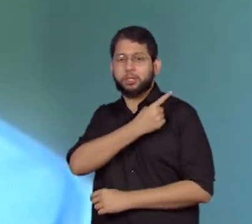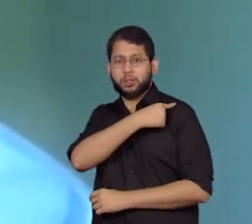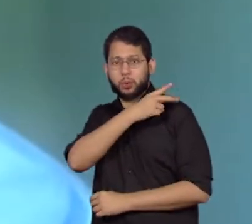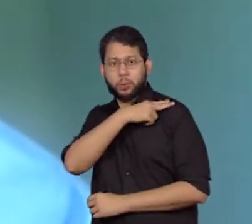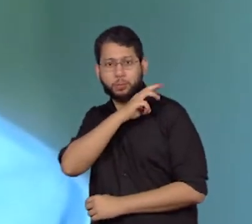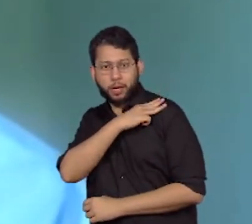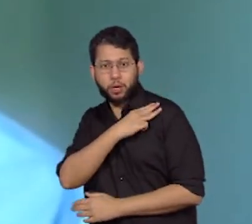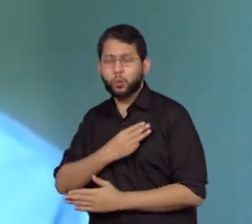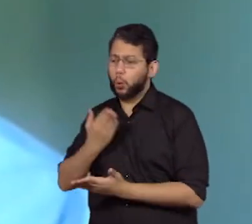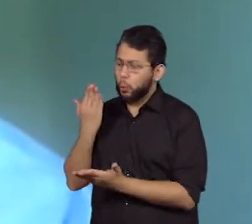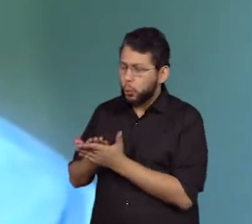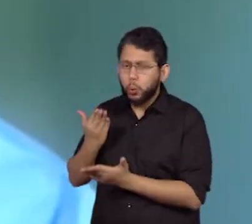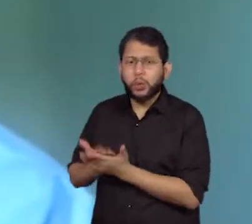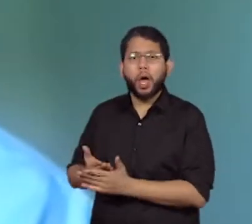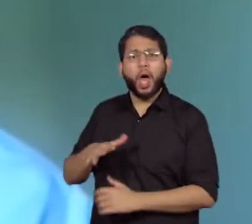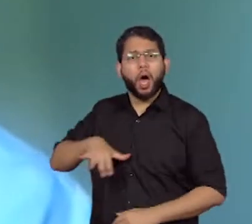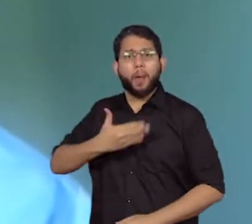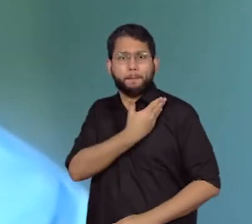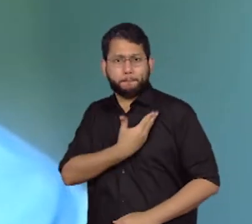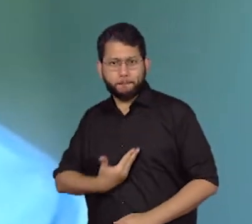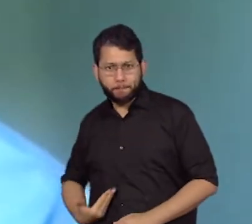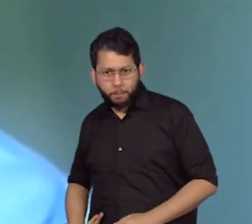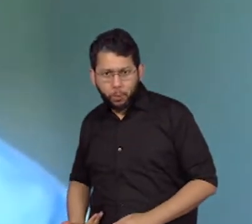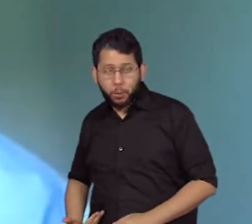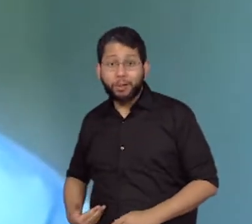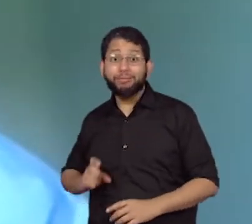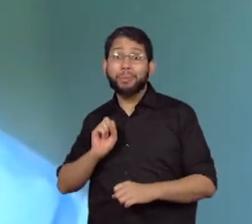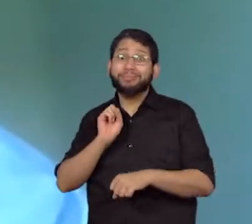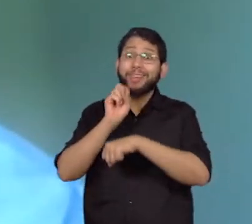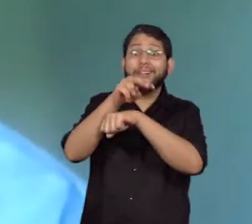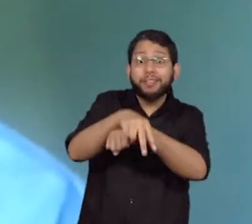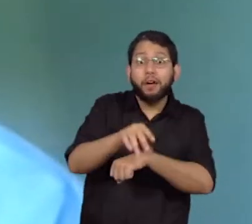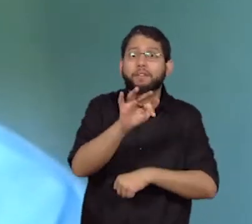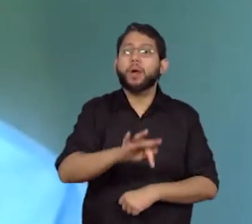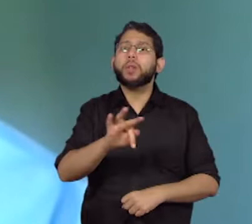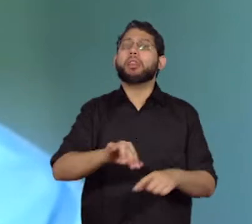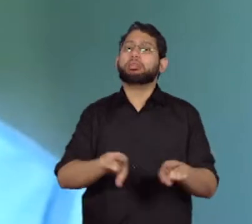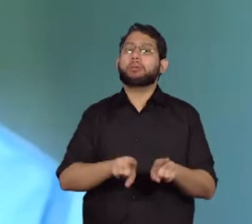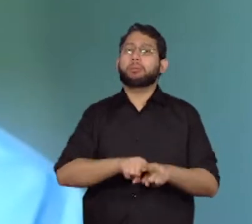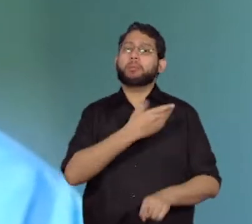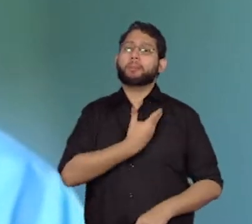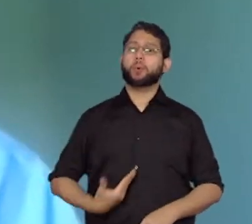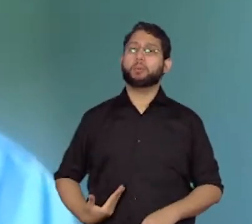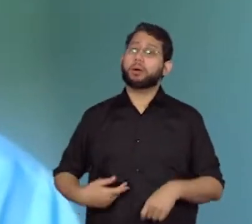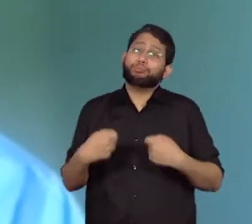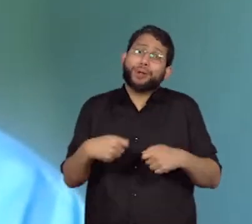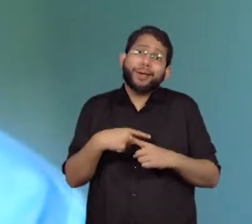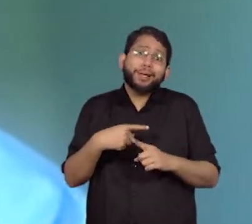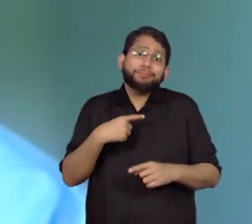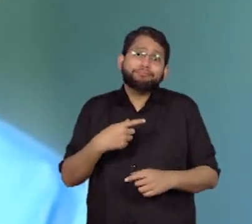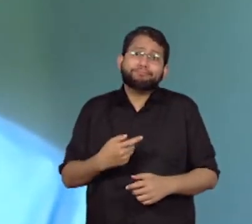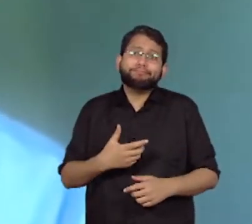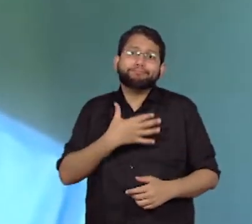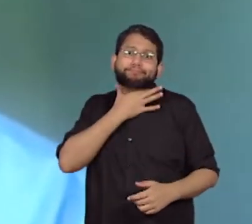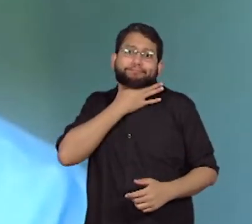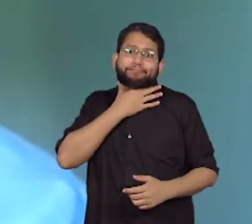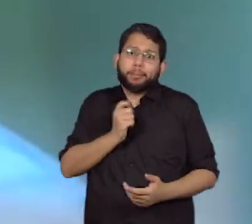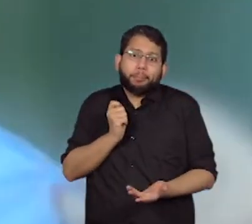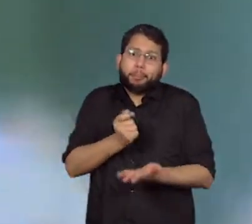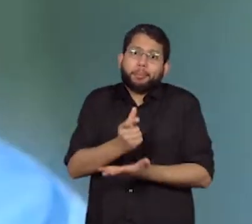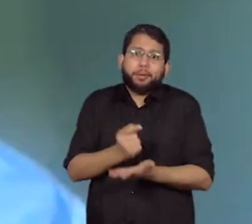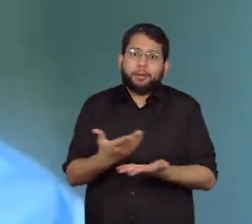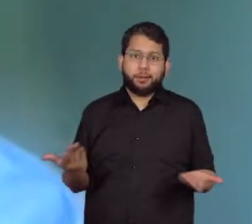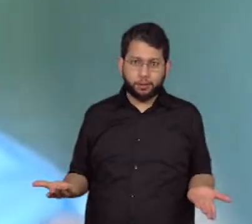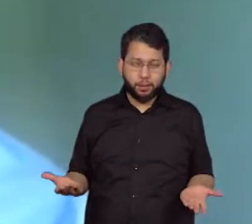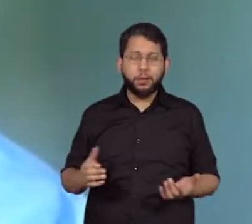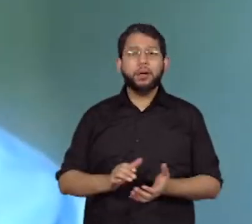sempre estudei no ensino público, né, ao longo da minha vida, e eu sabia que para entrar na faculdade teria que ser uma faculdade pública também. Então eu falei, bom, vou